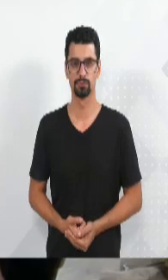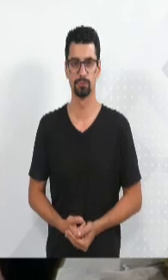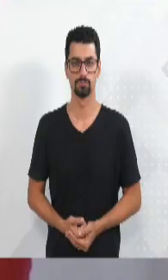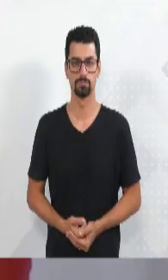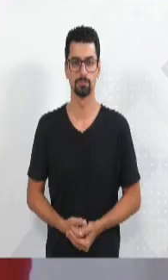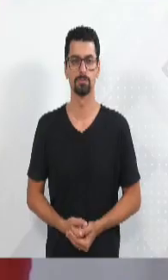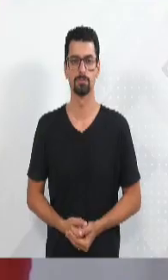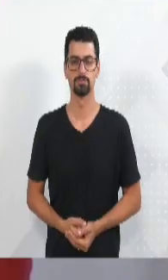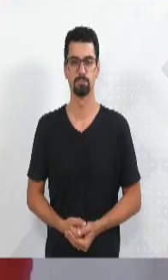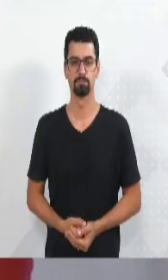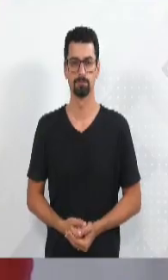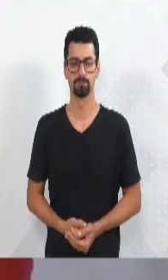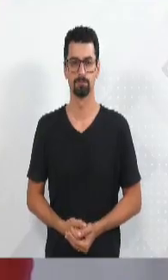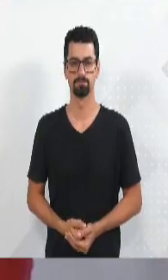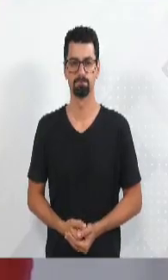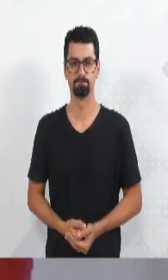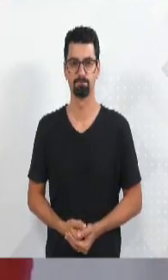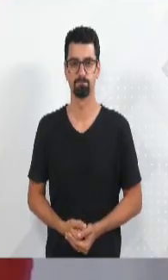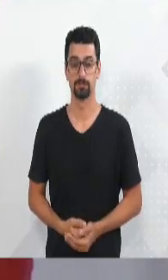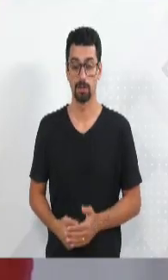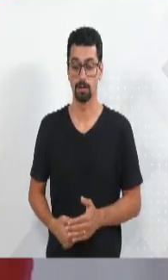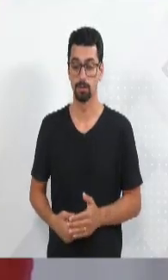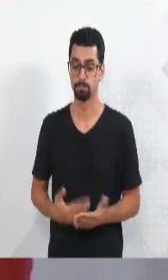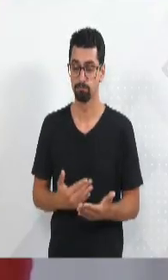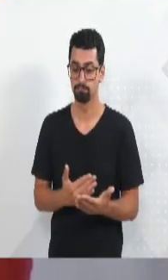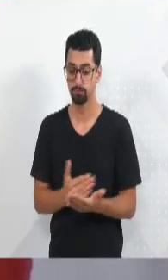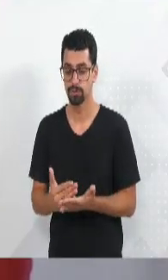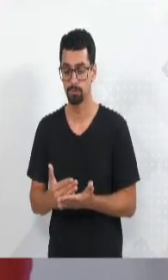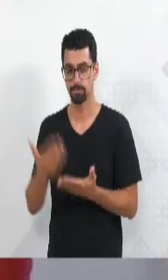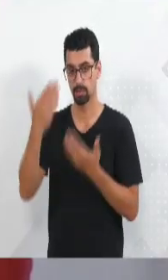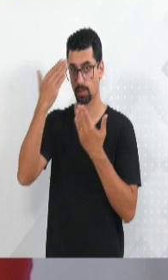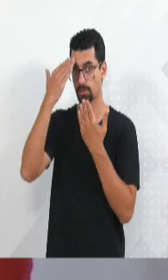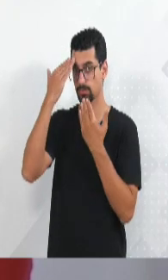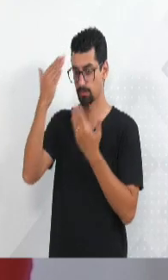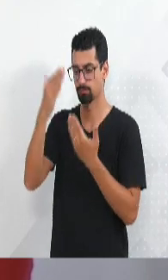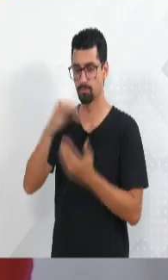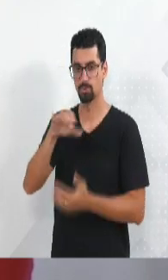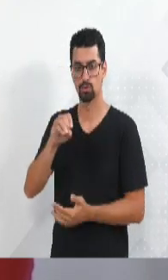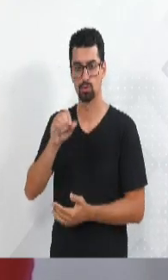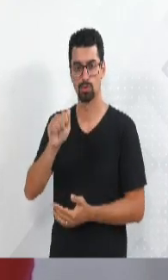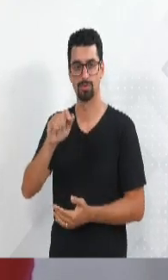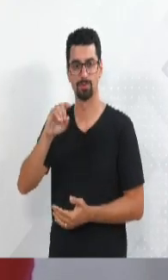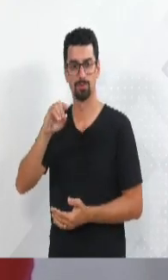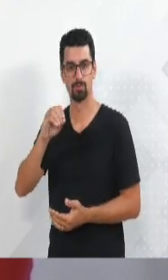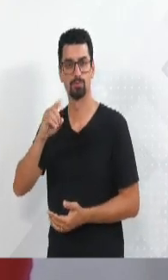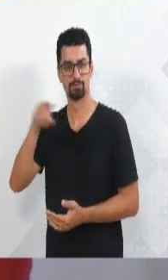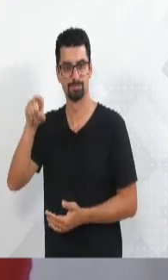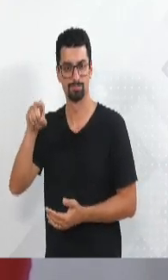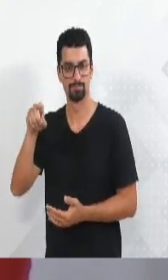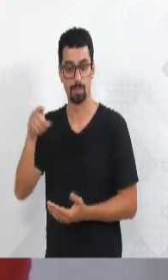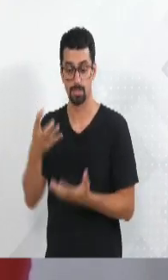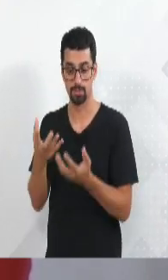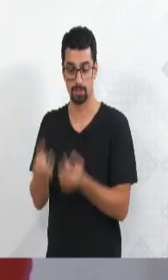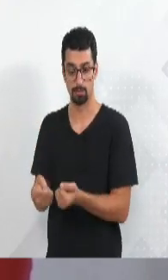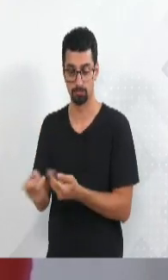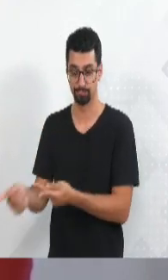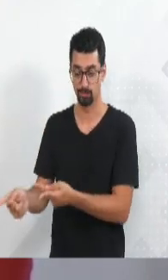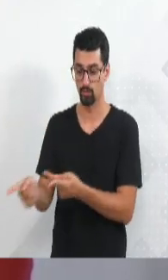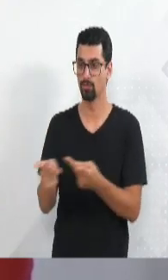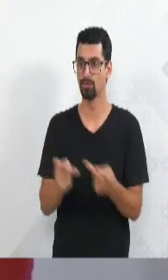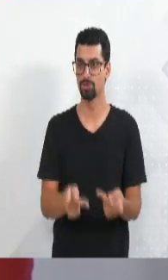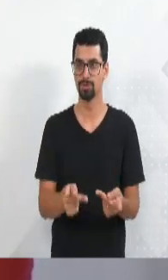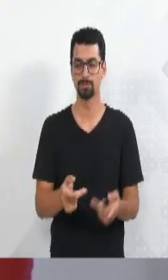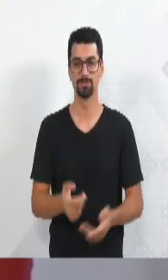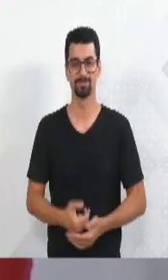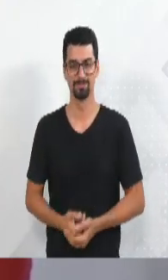primeiro eu quero agradecer ao João né por ter aceito esse convite e dizer